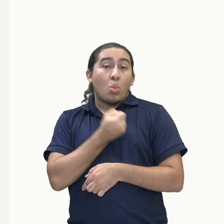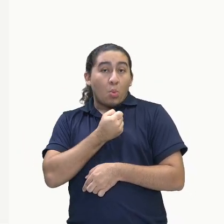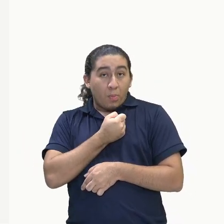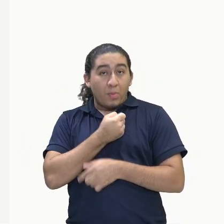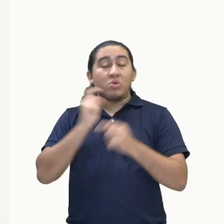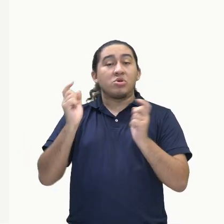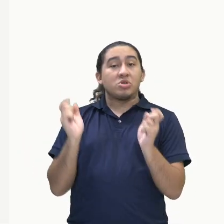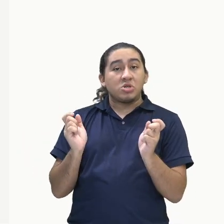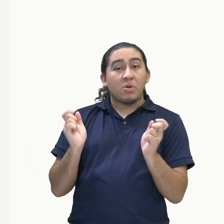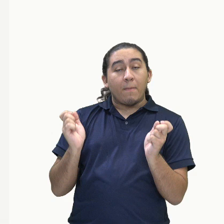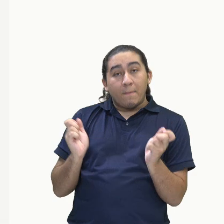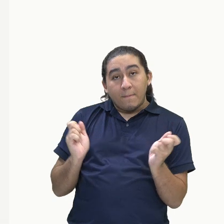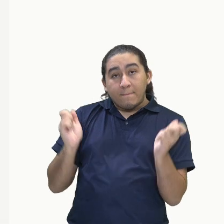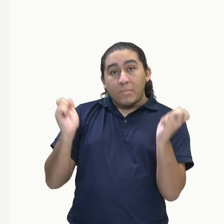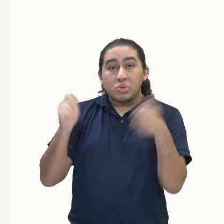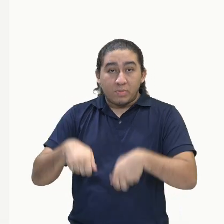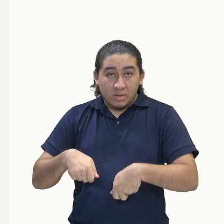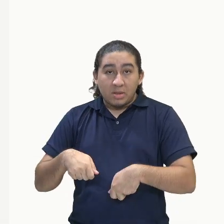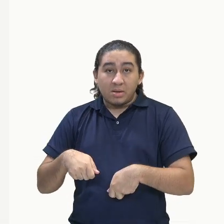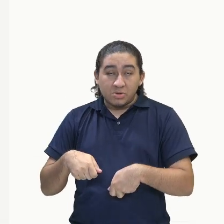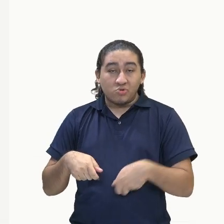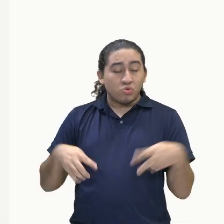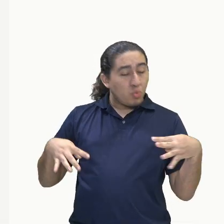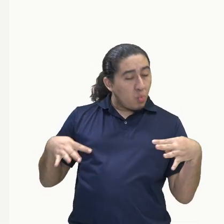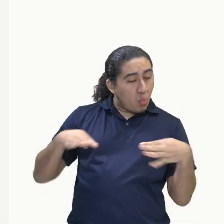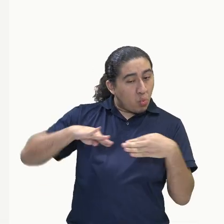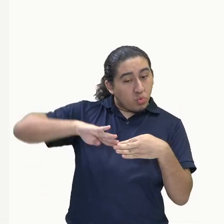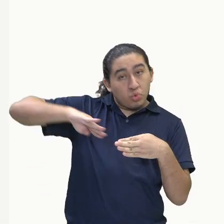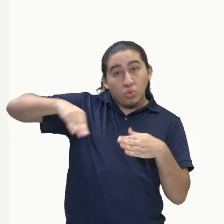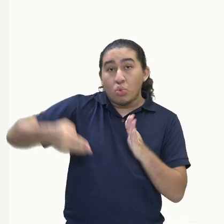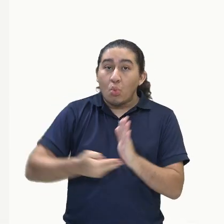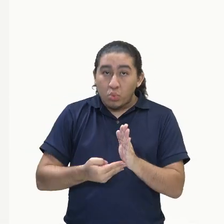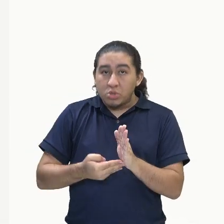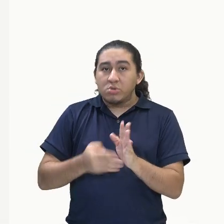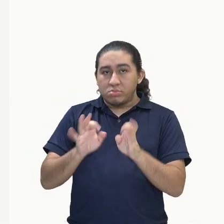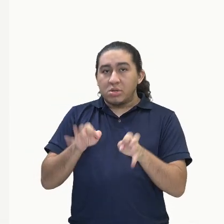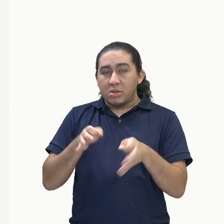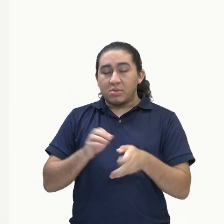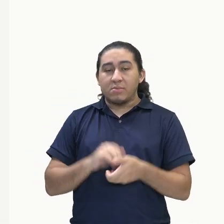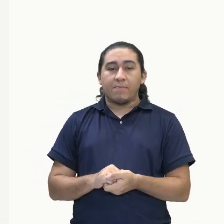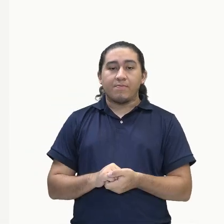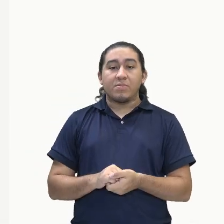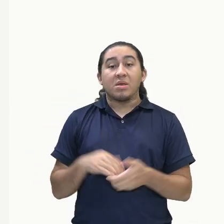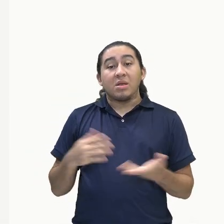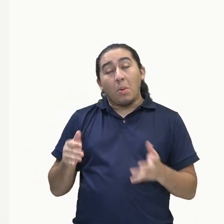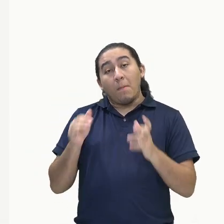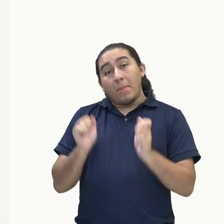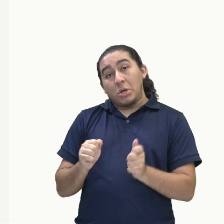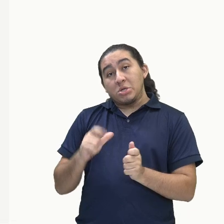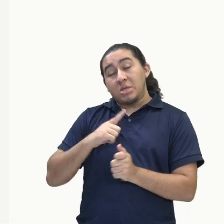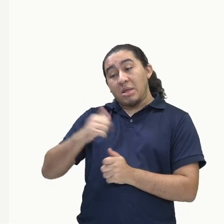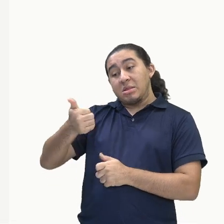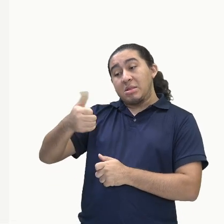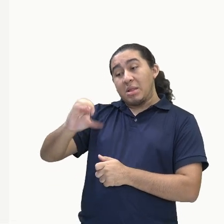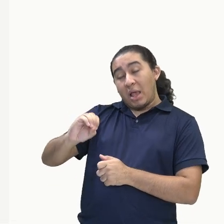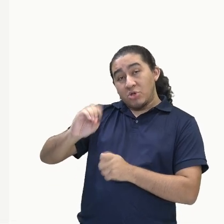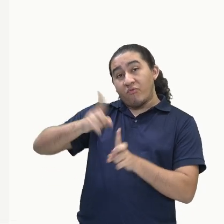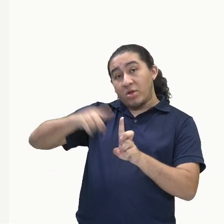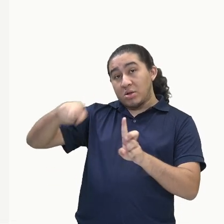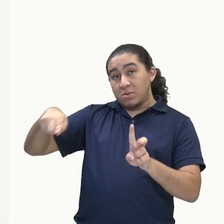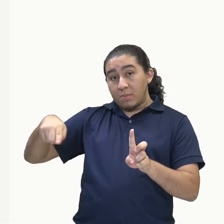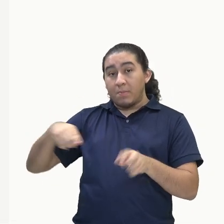possíveis, não, de resultados possíveis. Então, eu tenho possíveis 10 resultados. Beleza? E